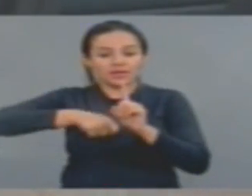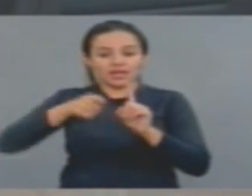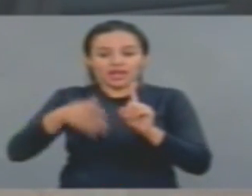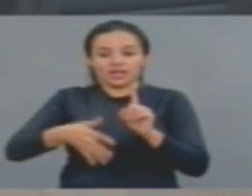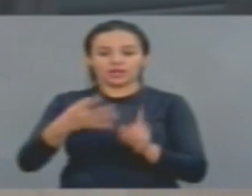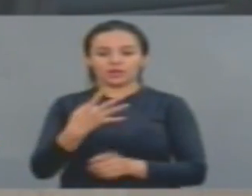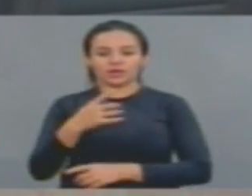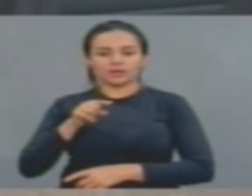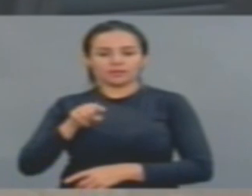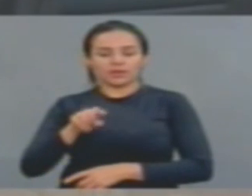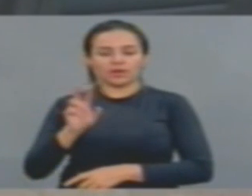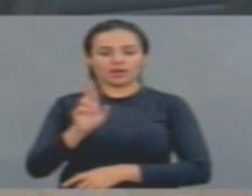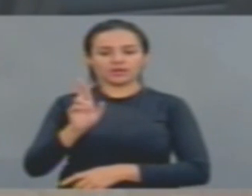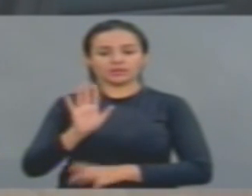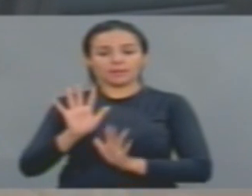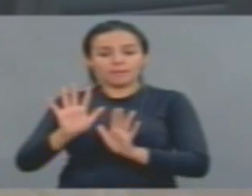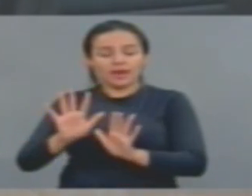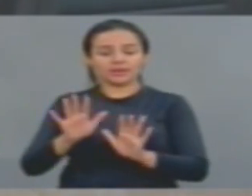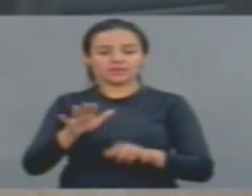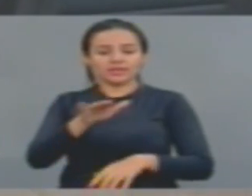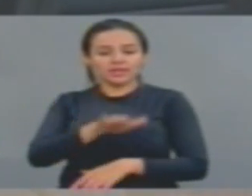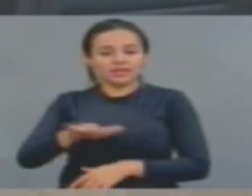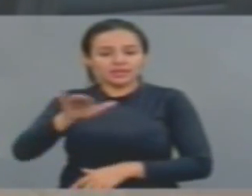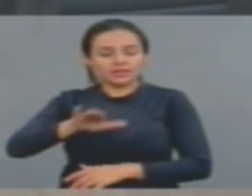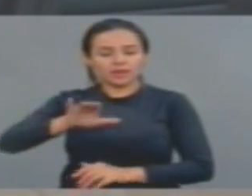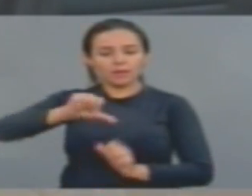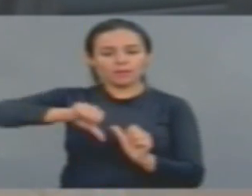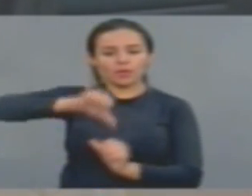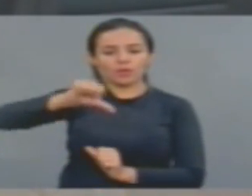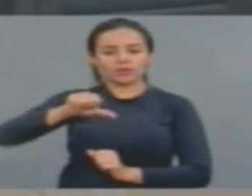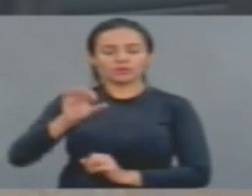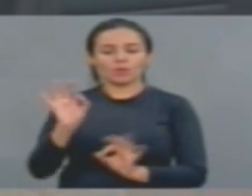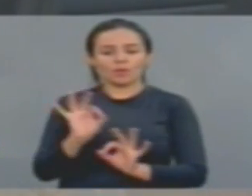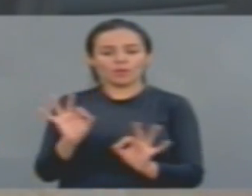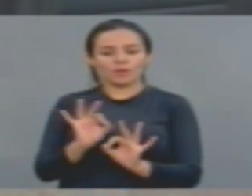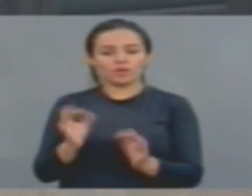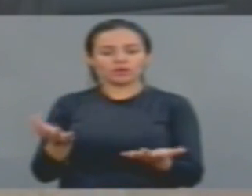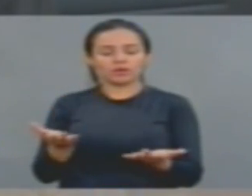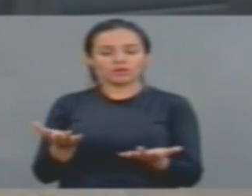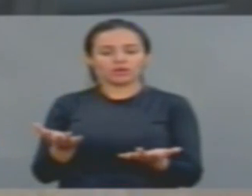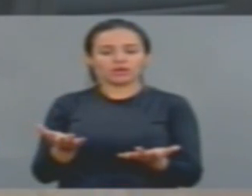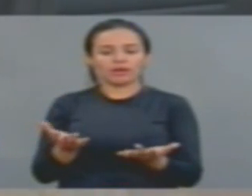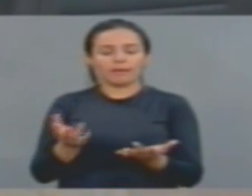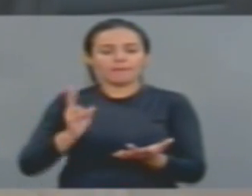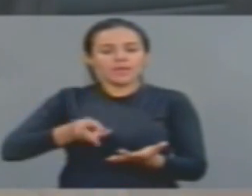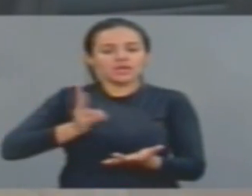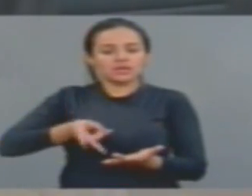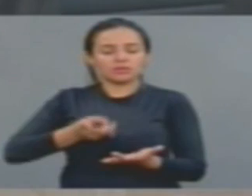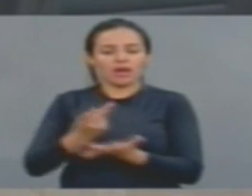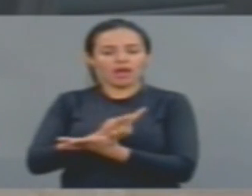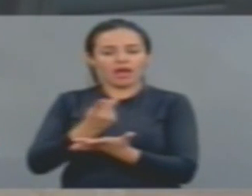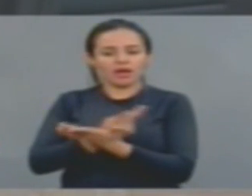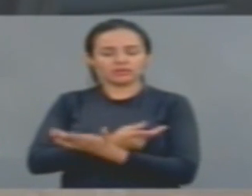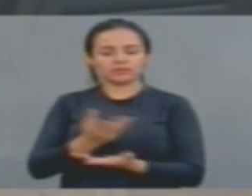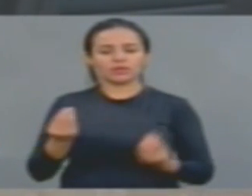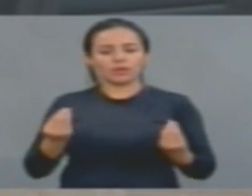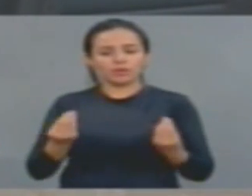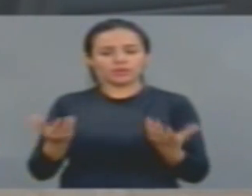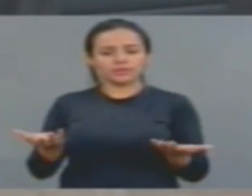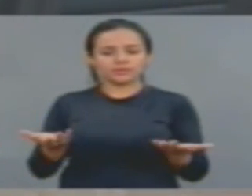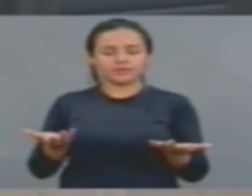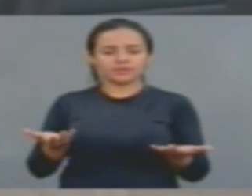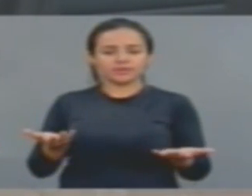e nós não conseguimos tirar essa criança ou de alguma vinculação com o crime, ou de algum ato delituoso.